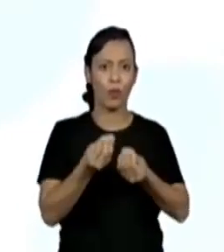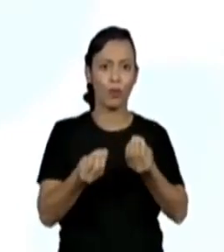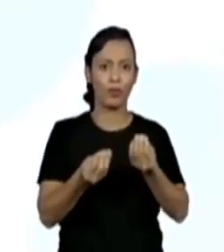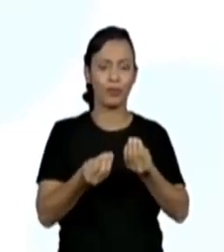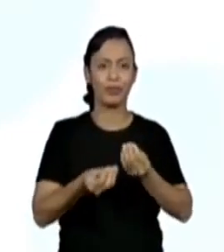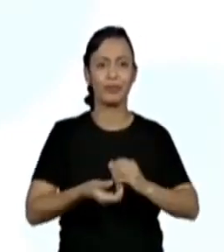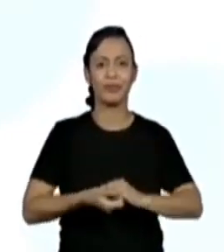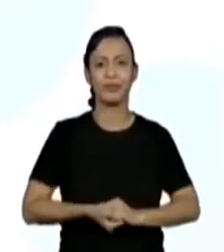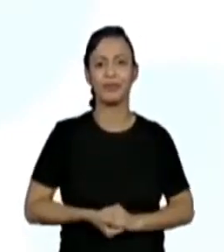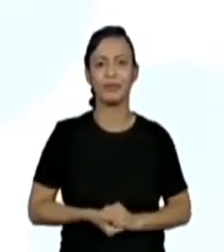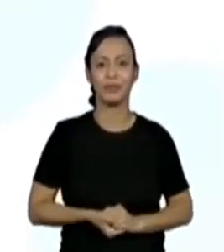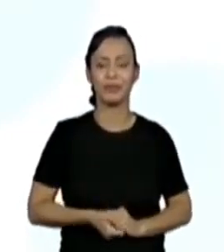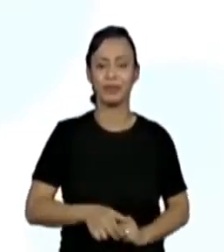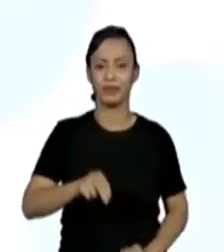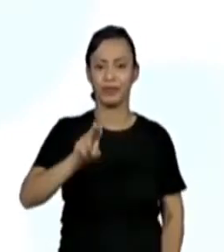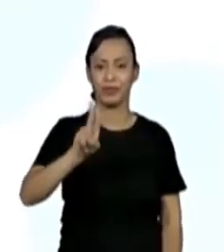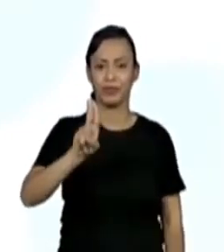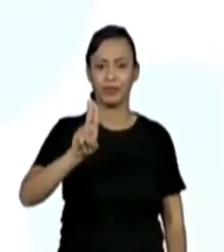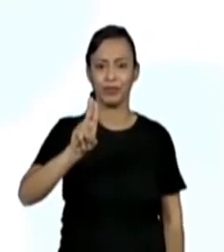1/3